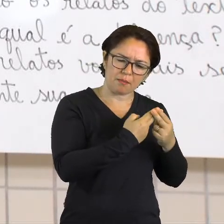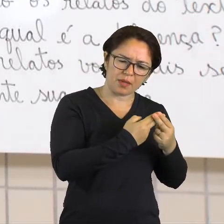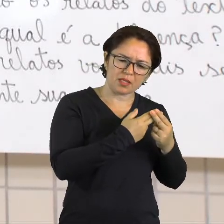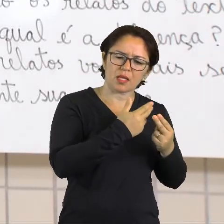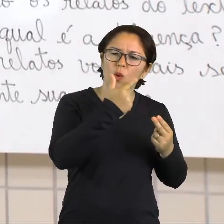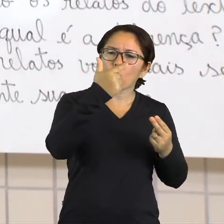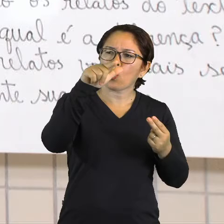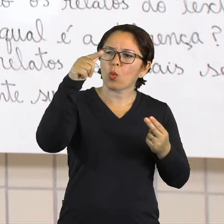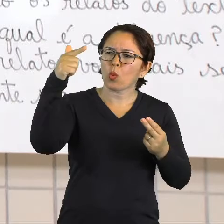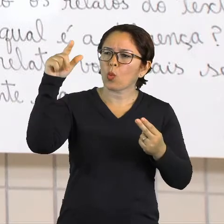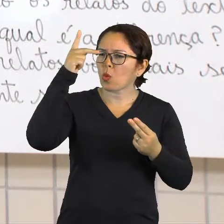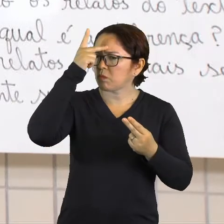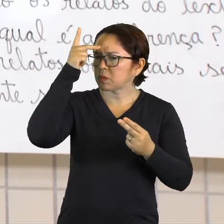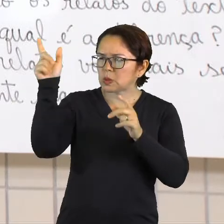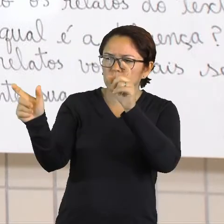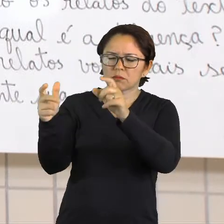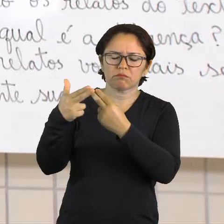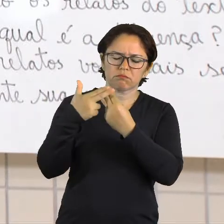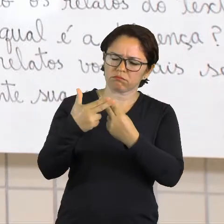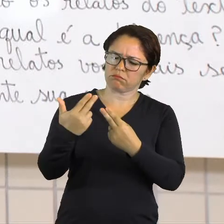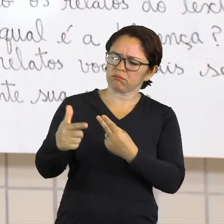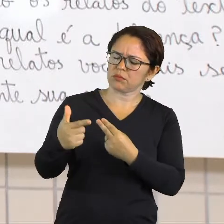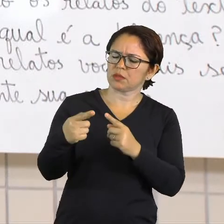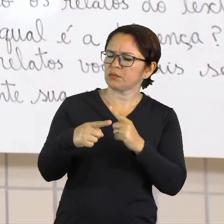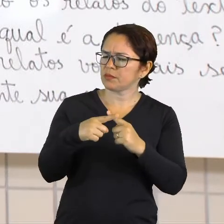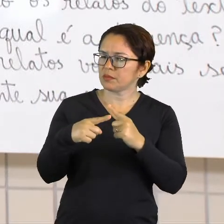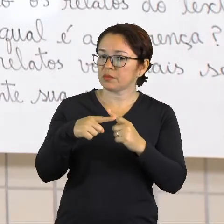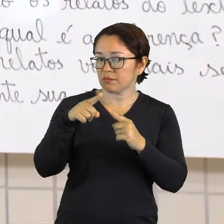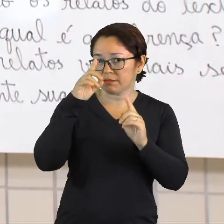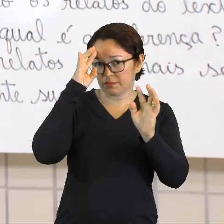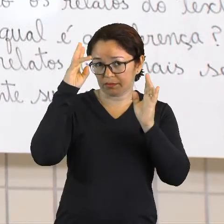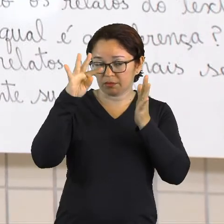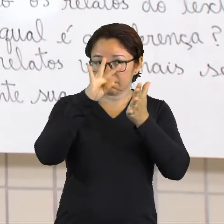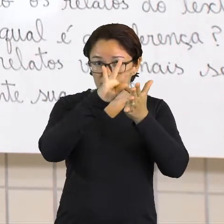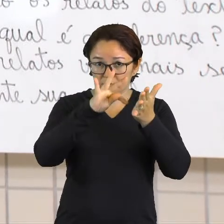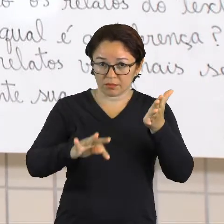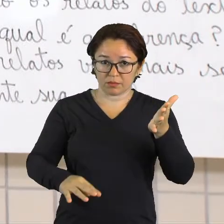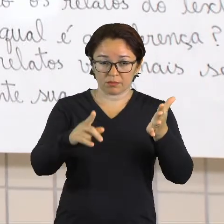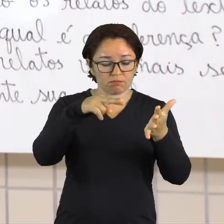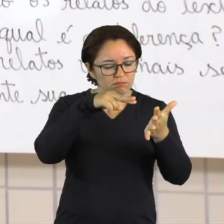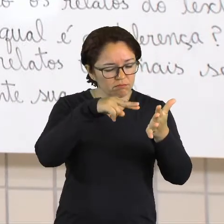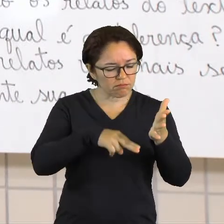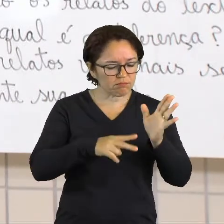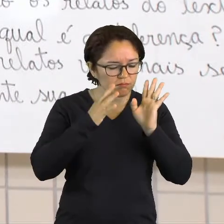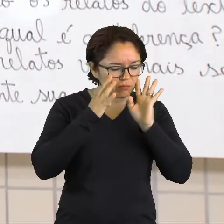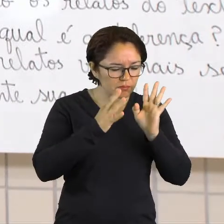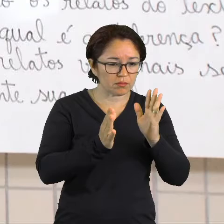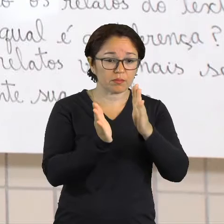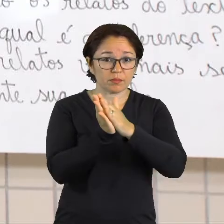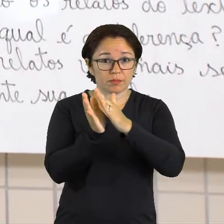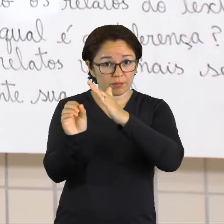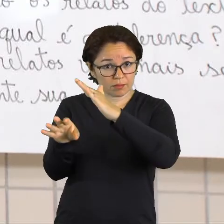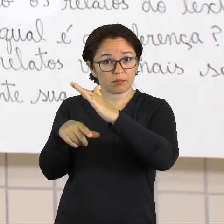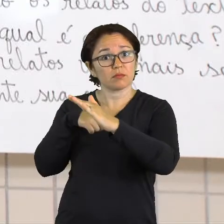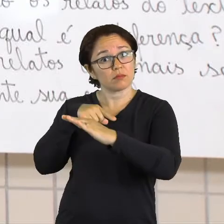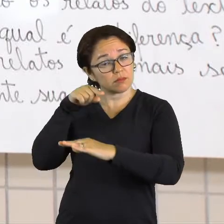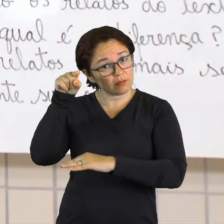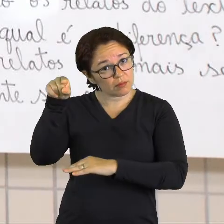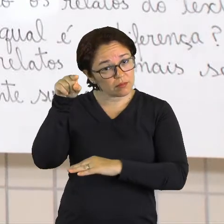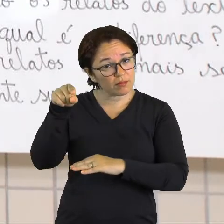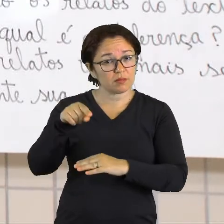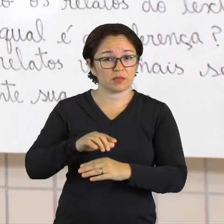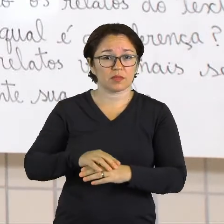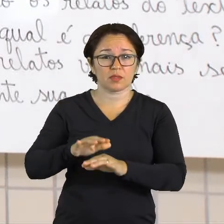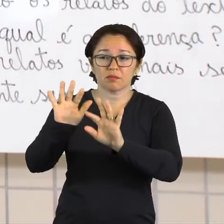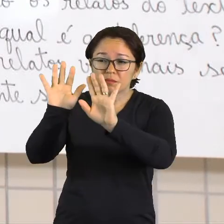aconselho vocês a ler o texto que vocês vão já está na plataforma, porque aí vocês conseguem aprofundar